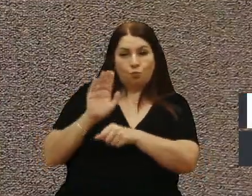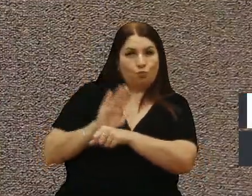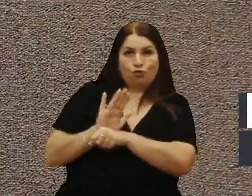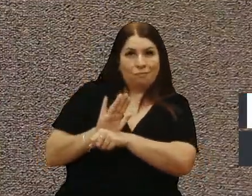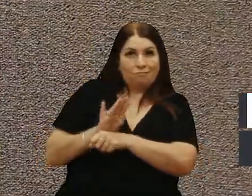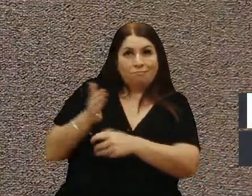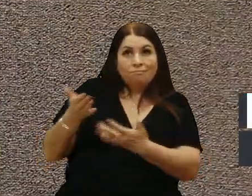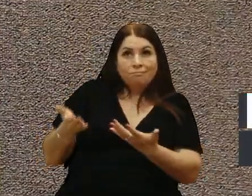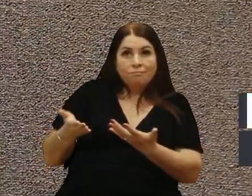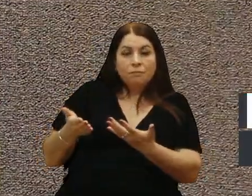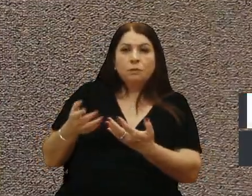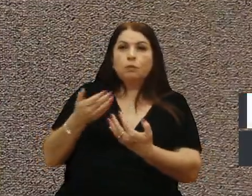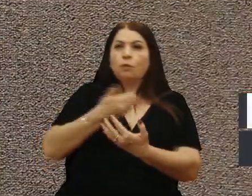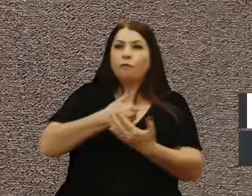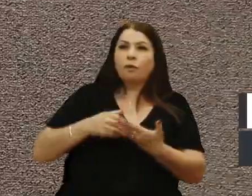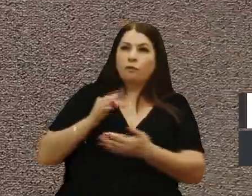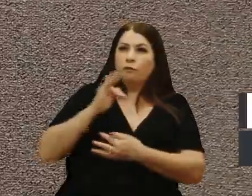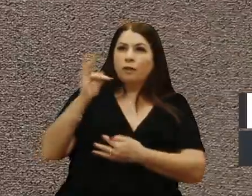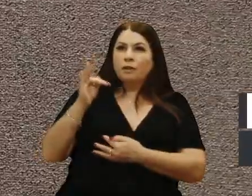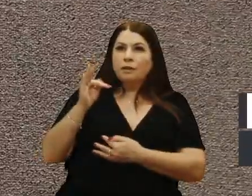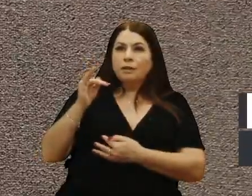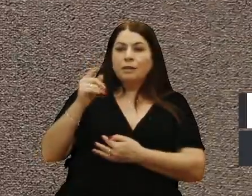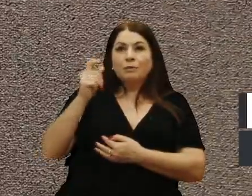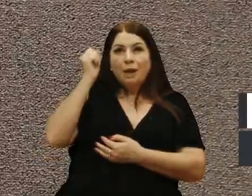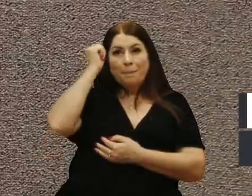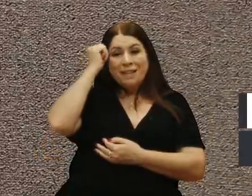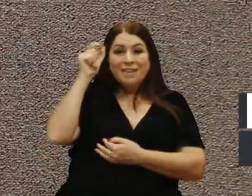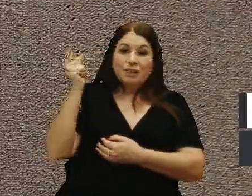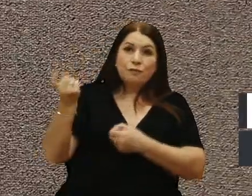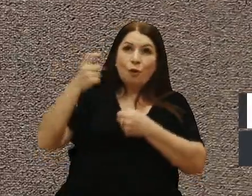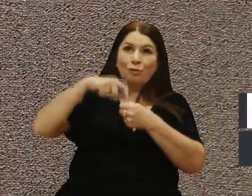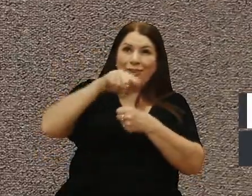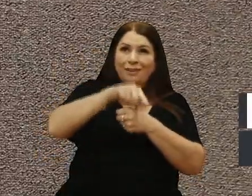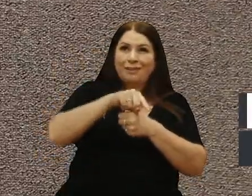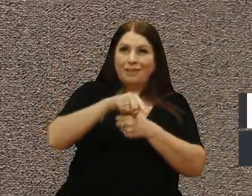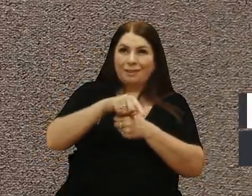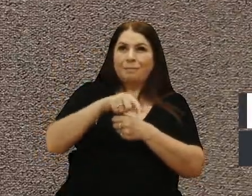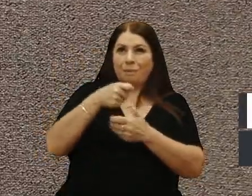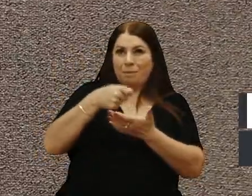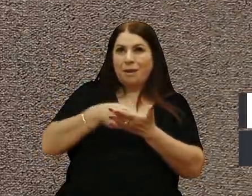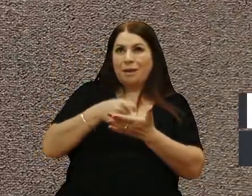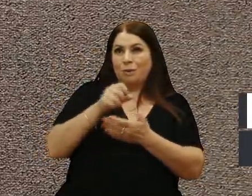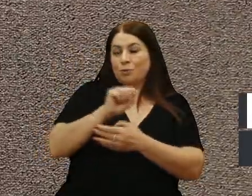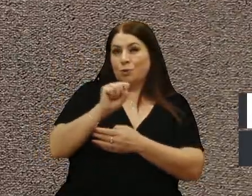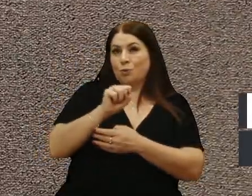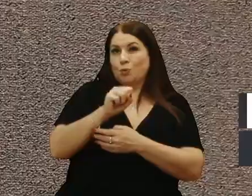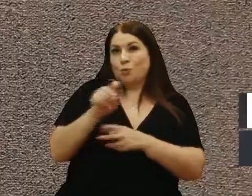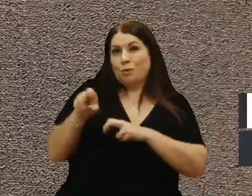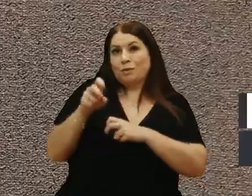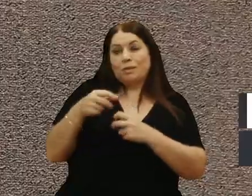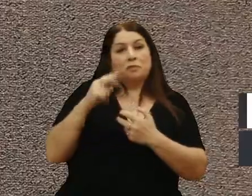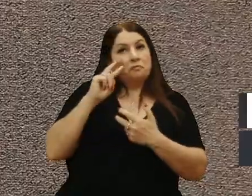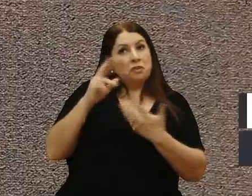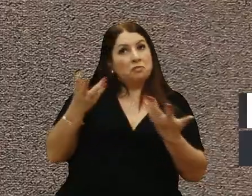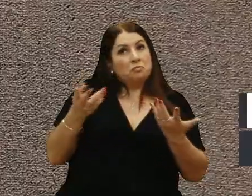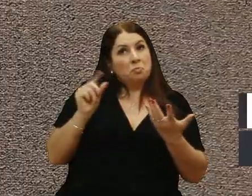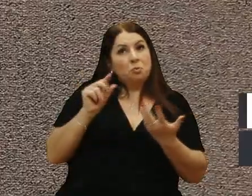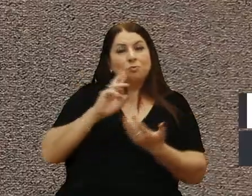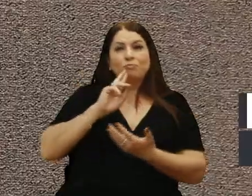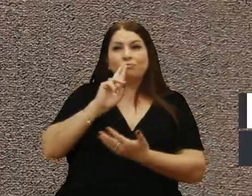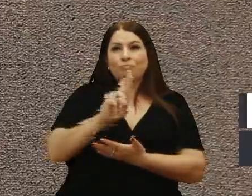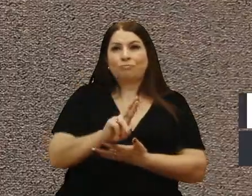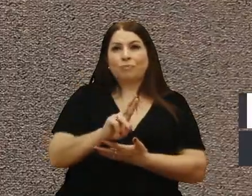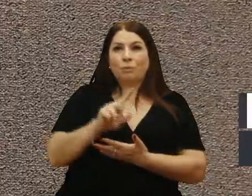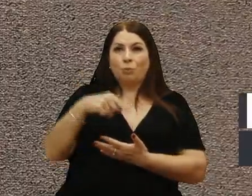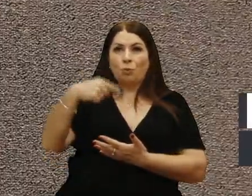colaborarem, se o governo federal não voltar atrás na questão do subsídio do seguro agrícola, eu vejo pouco resultado